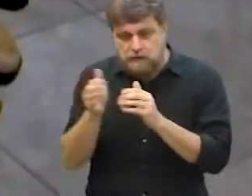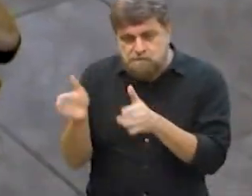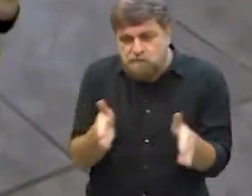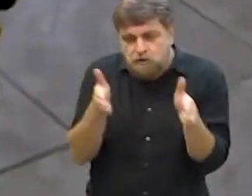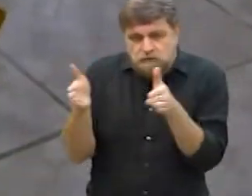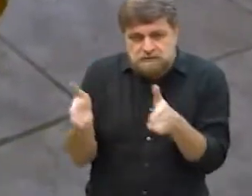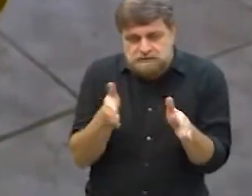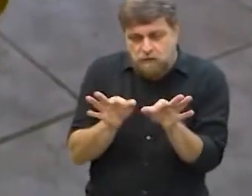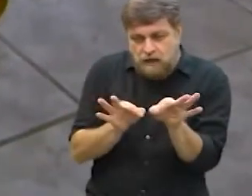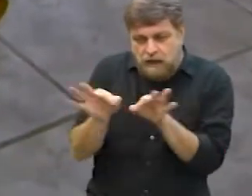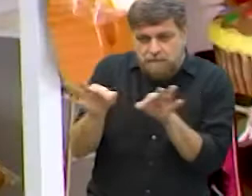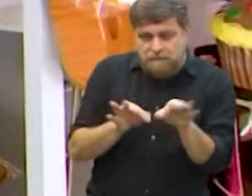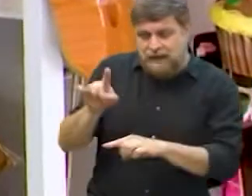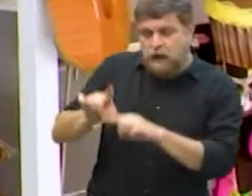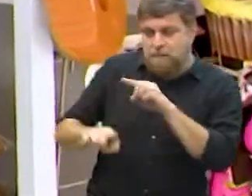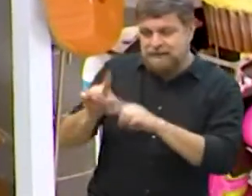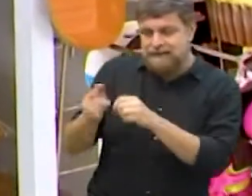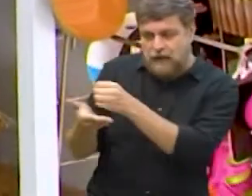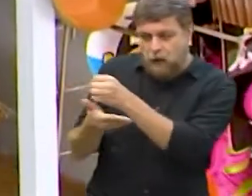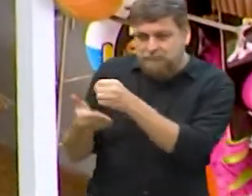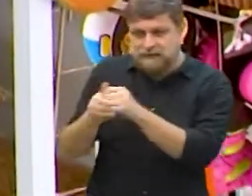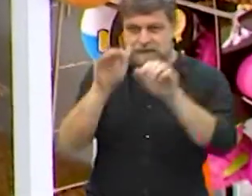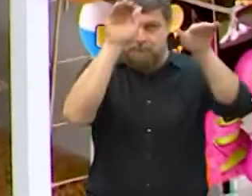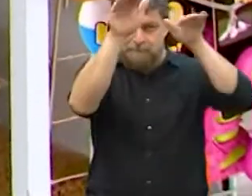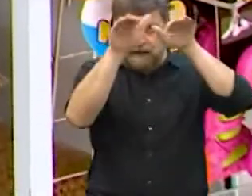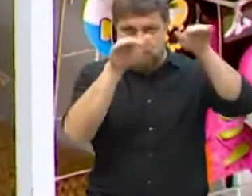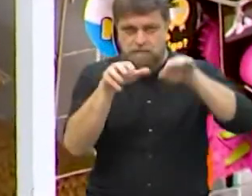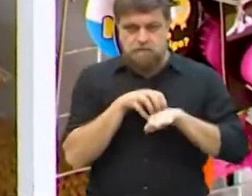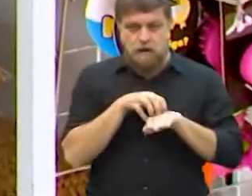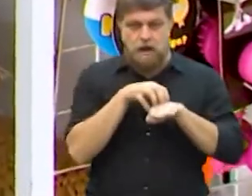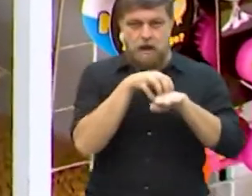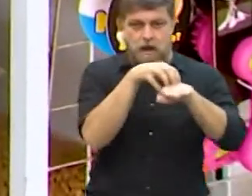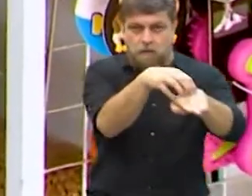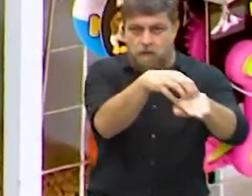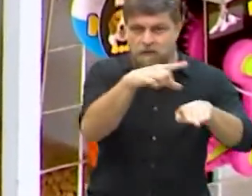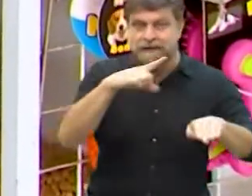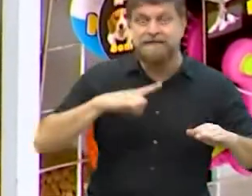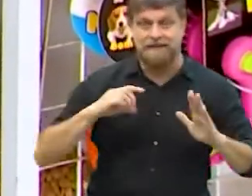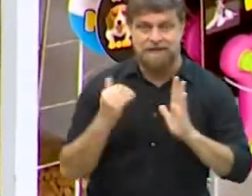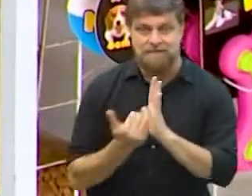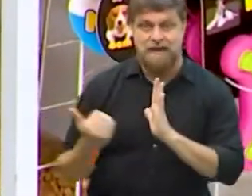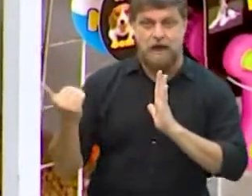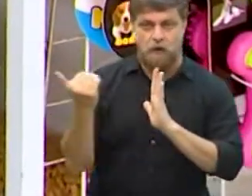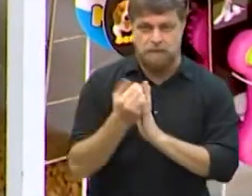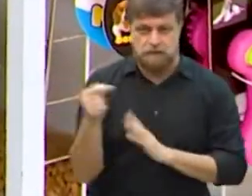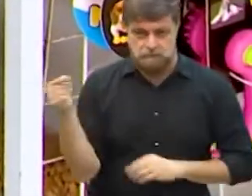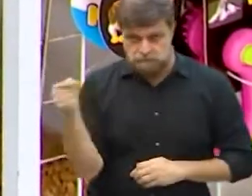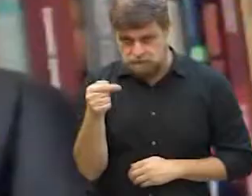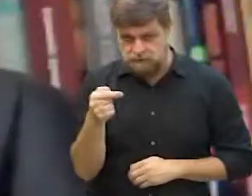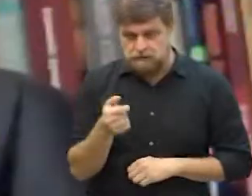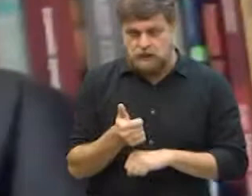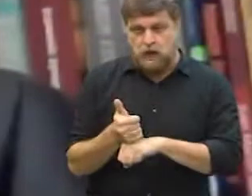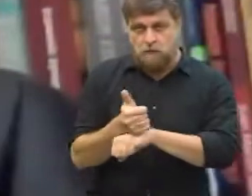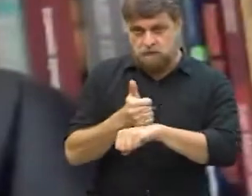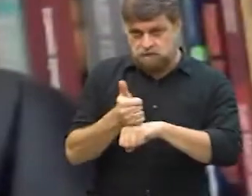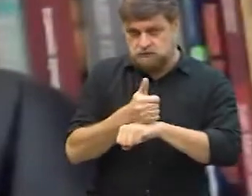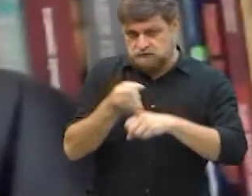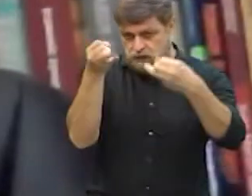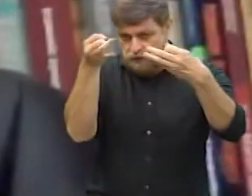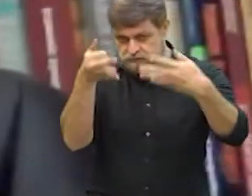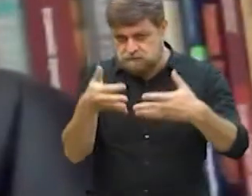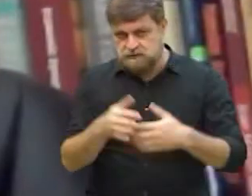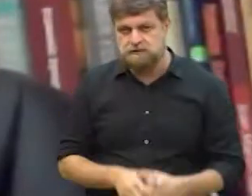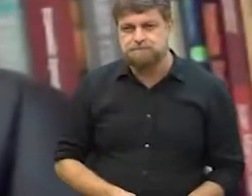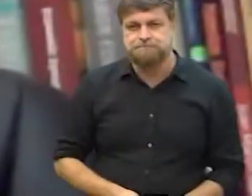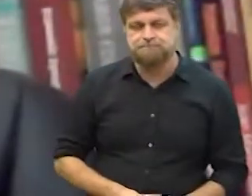porque toda a cadeia de produção que envolve desde a matéria-prima, armazenamento e transporte sofreu correção. É o que explica